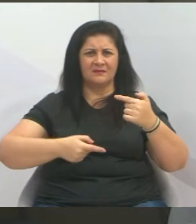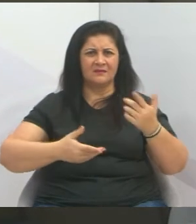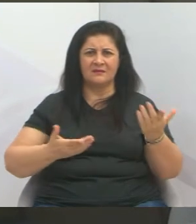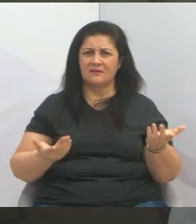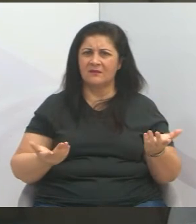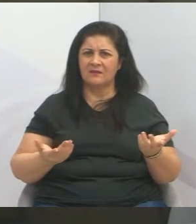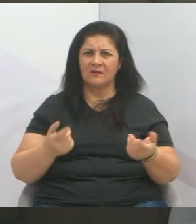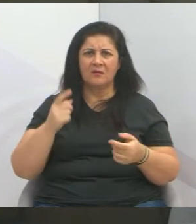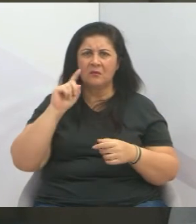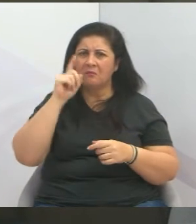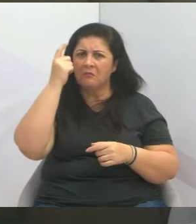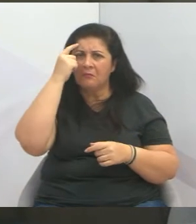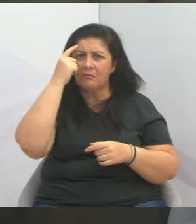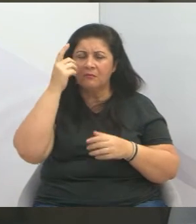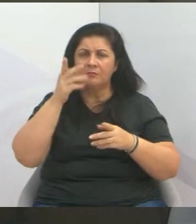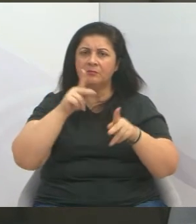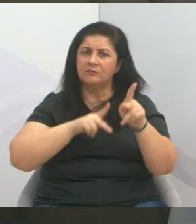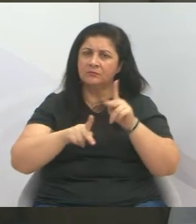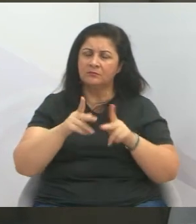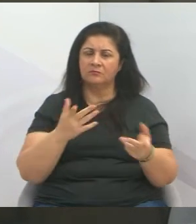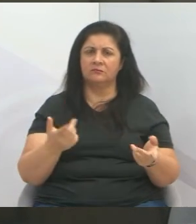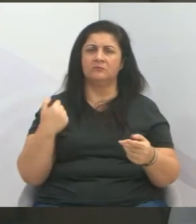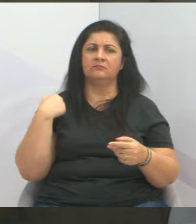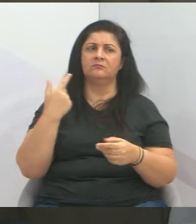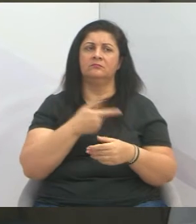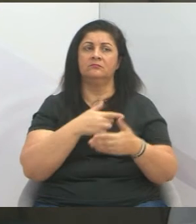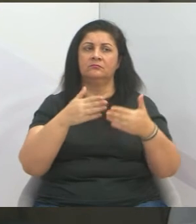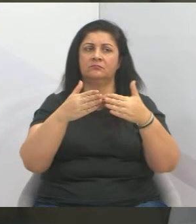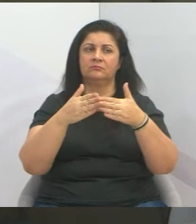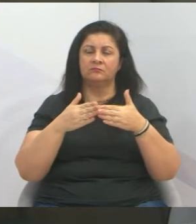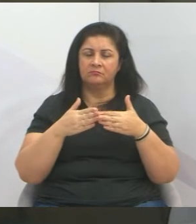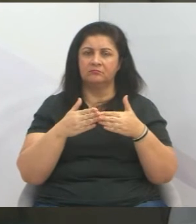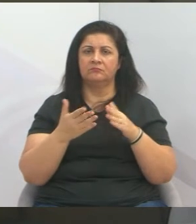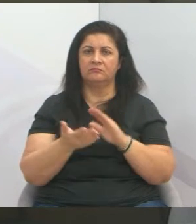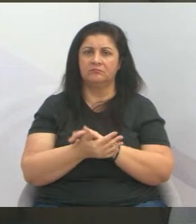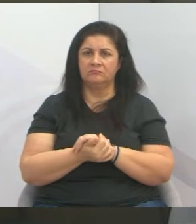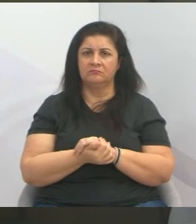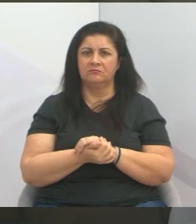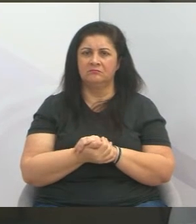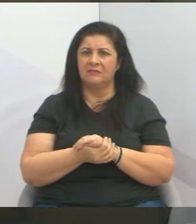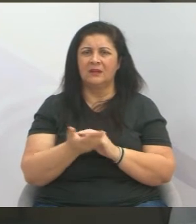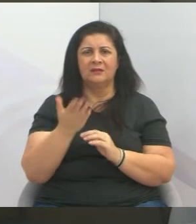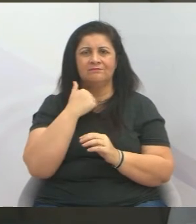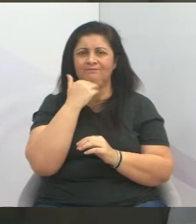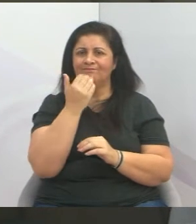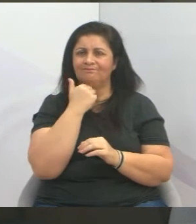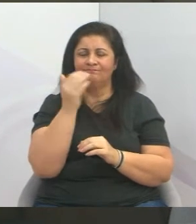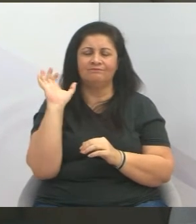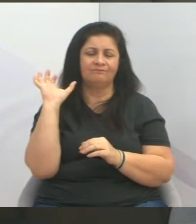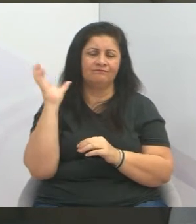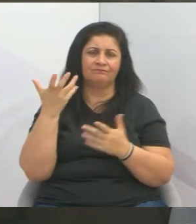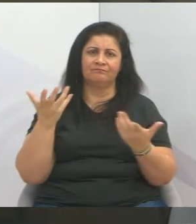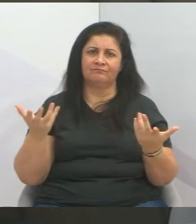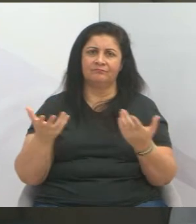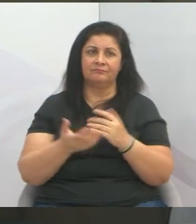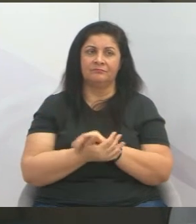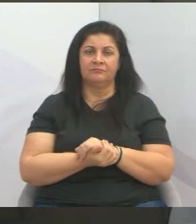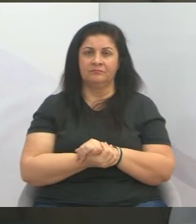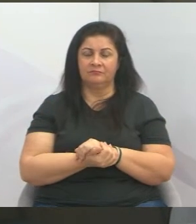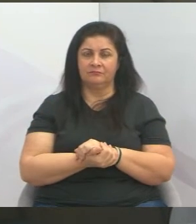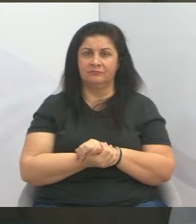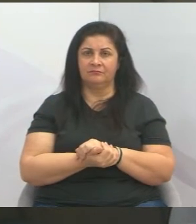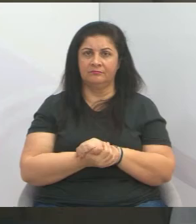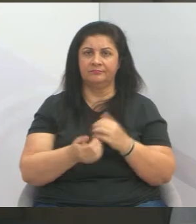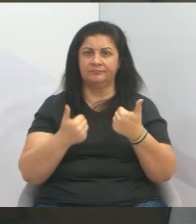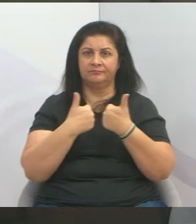atender a população de Jacarei então a gente estamos pedindo e toma enxugando o gelo aqui nessa casa a respeito de transporte